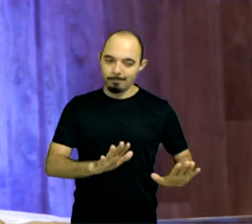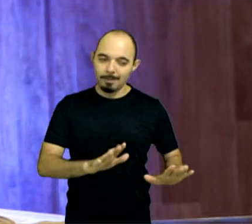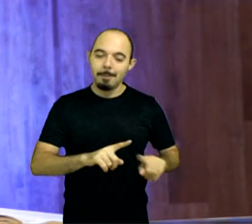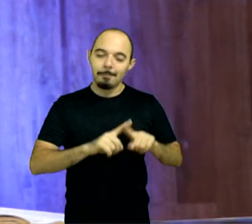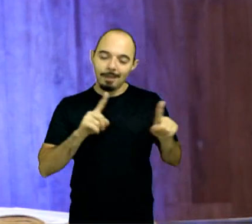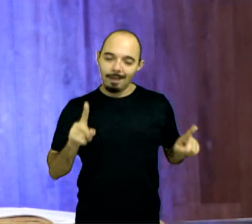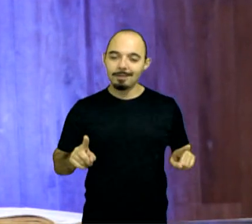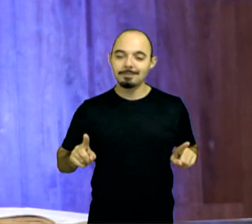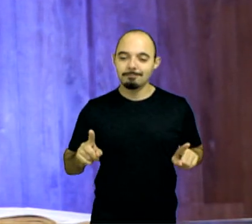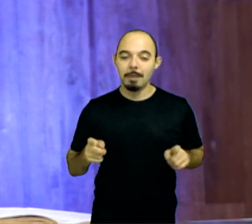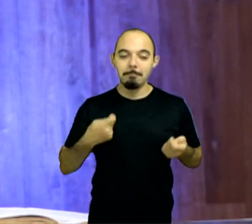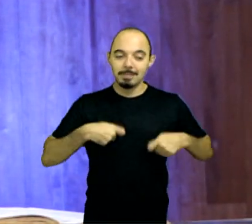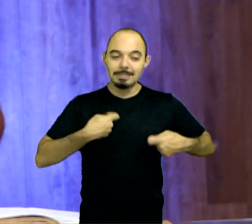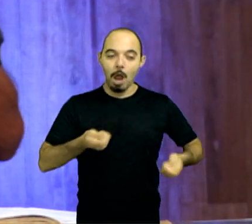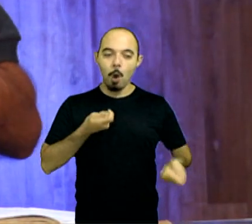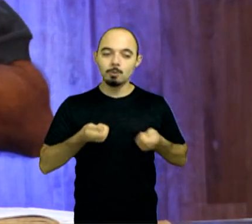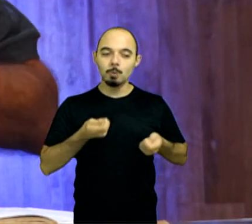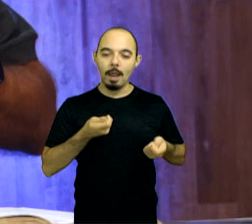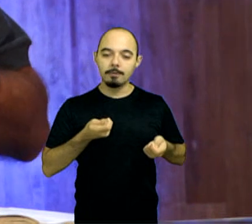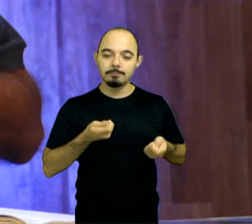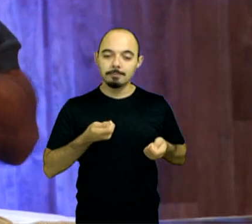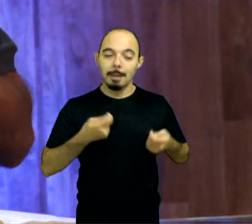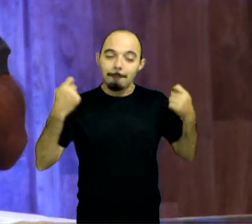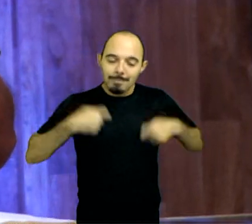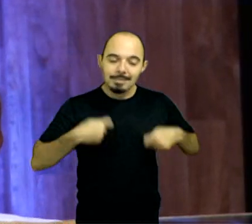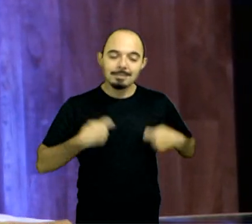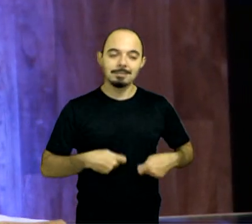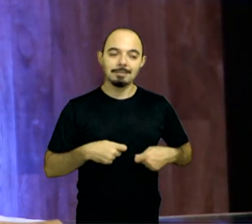domínio próprio. Domínio próprio.